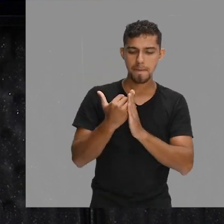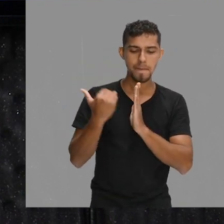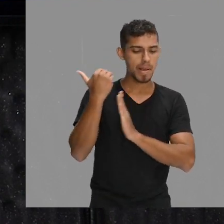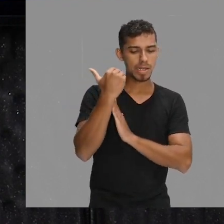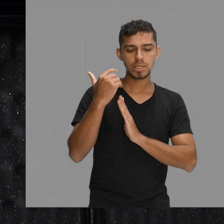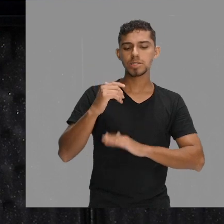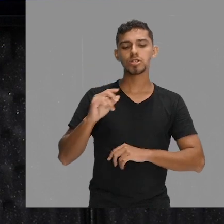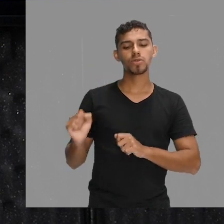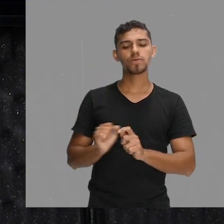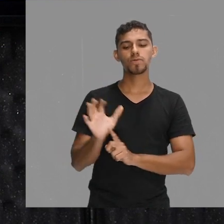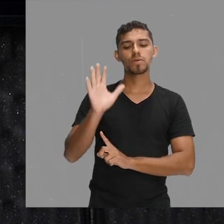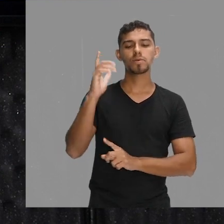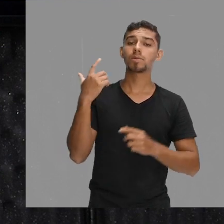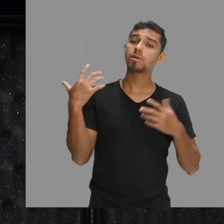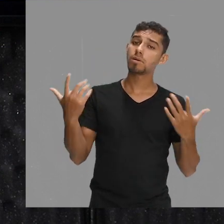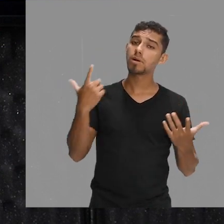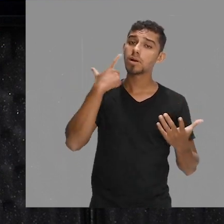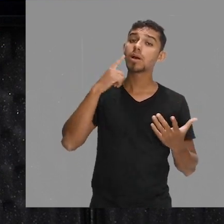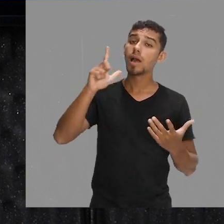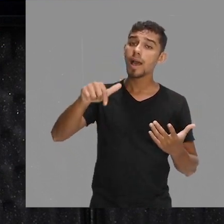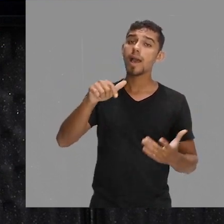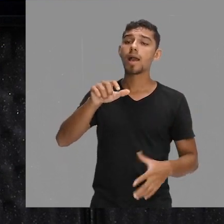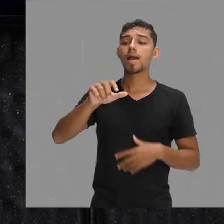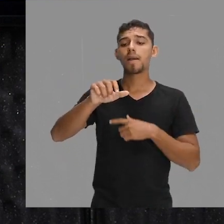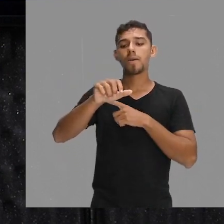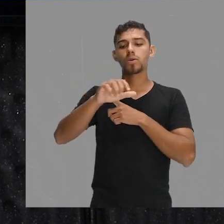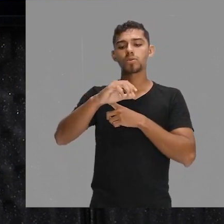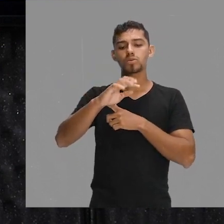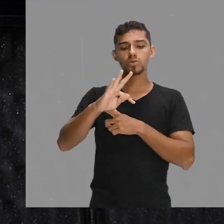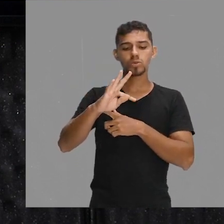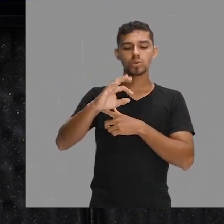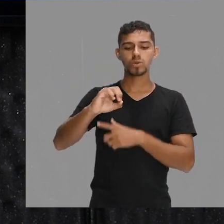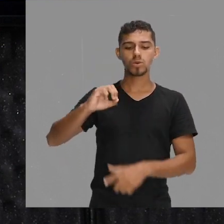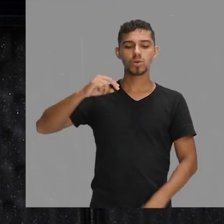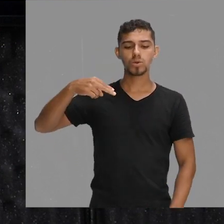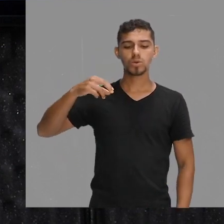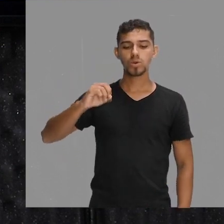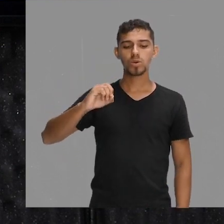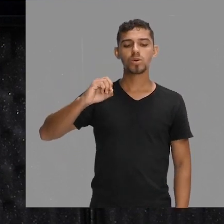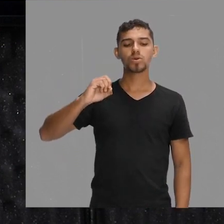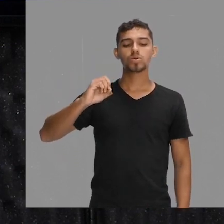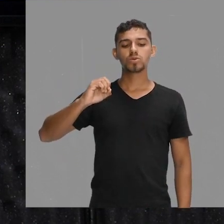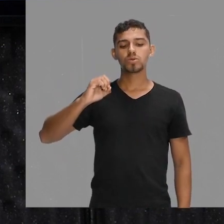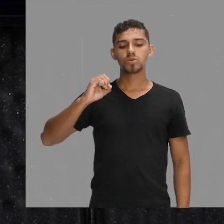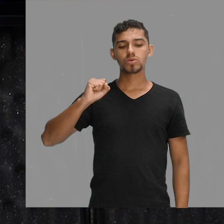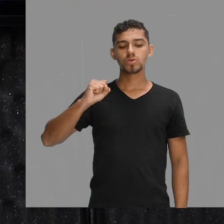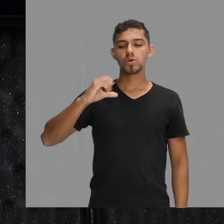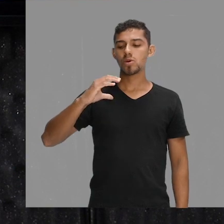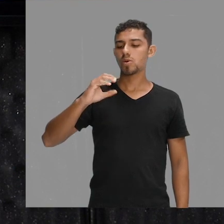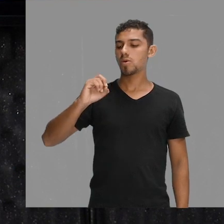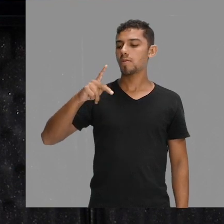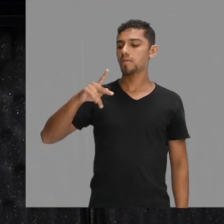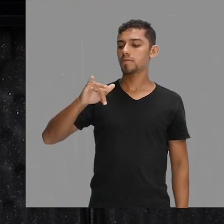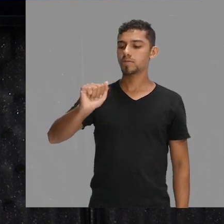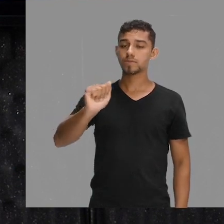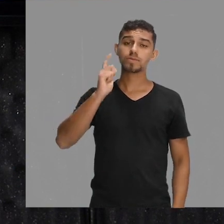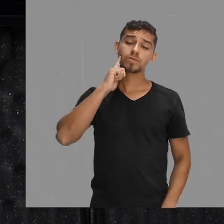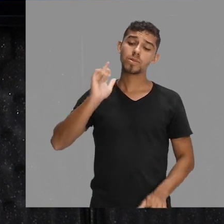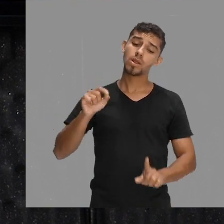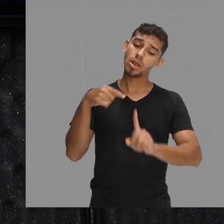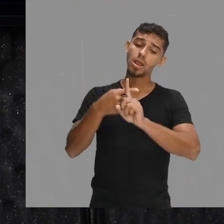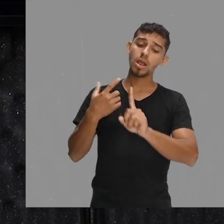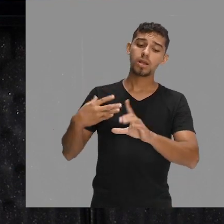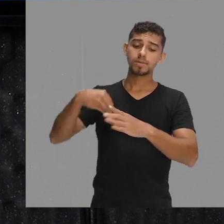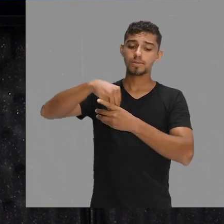vapor. Isso é a tonoscopia, é a diminuição da pressão máxima de vapor ocasionada pela adição